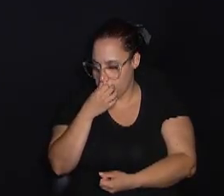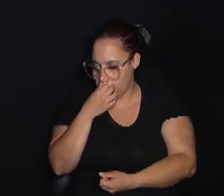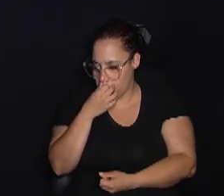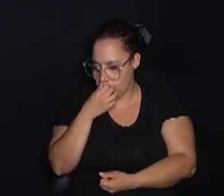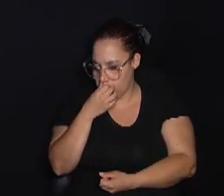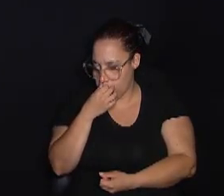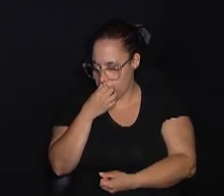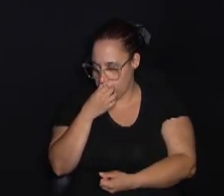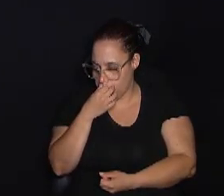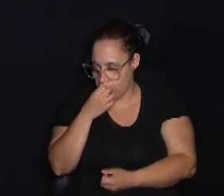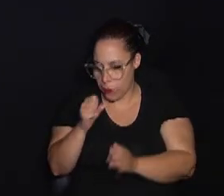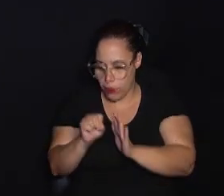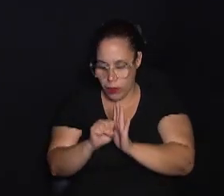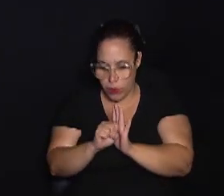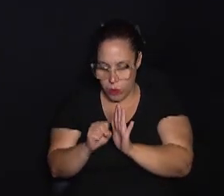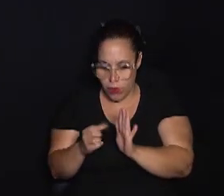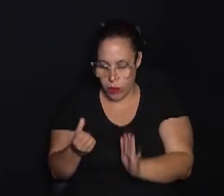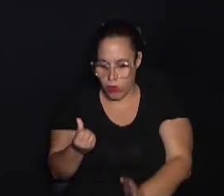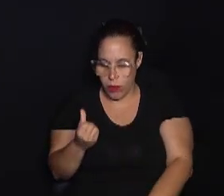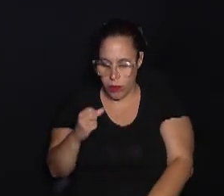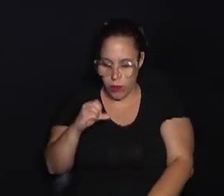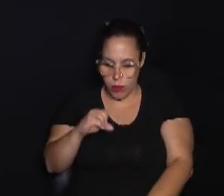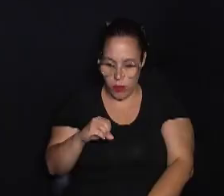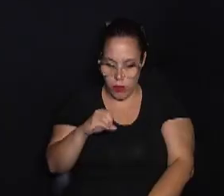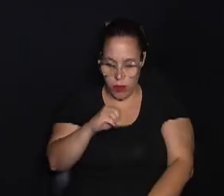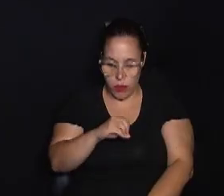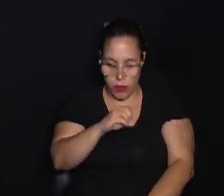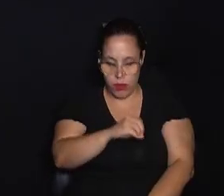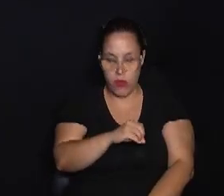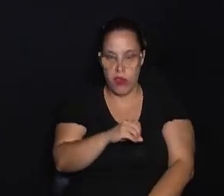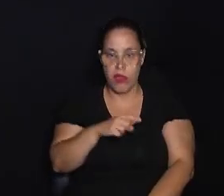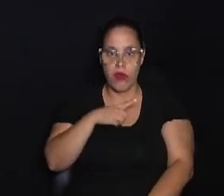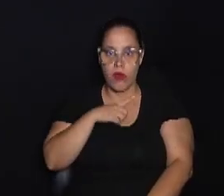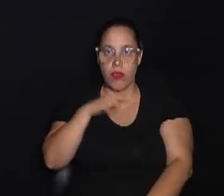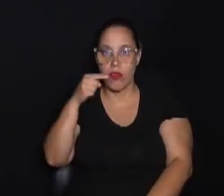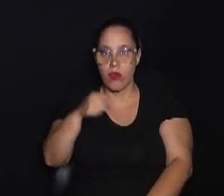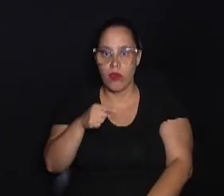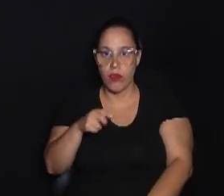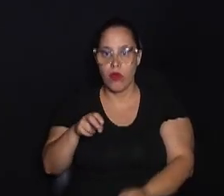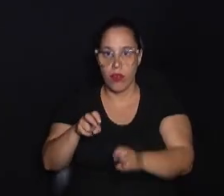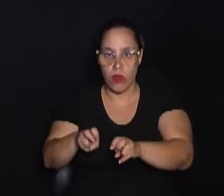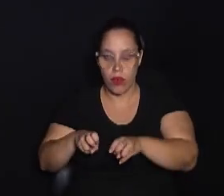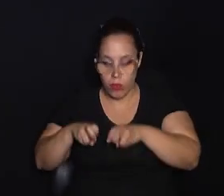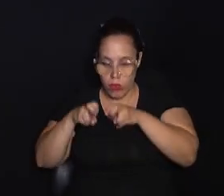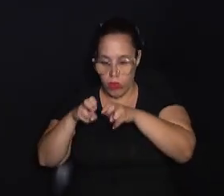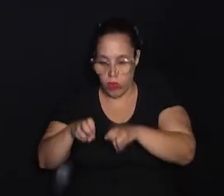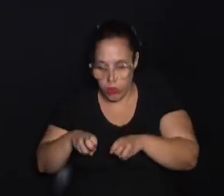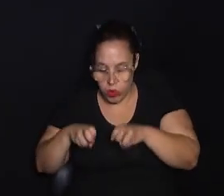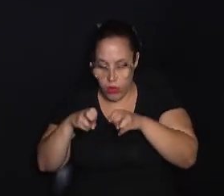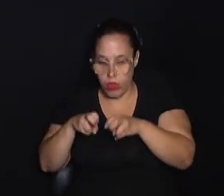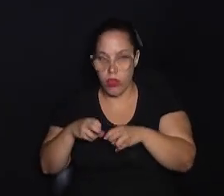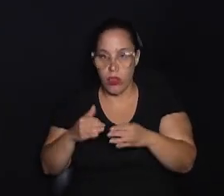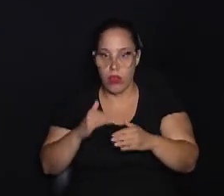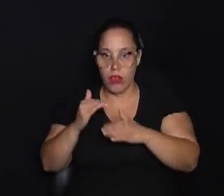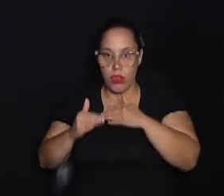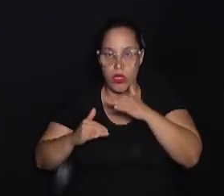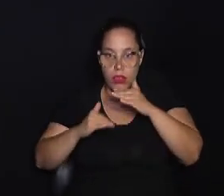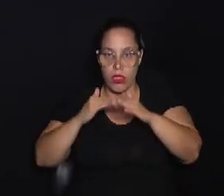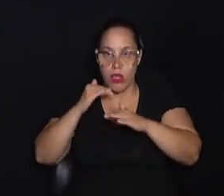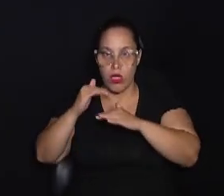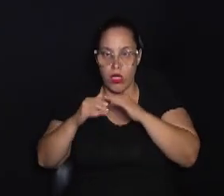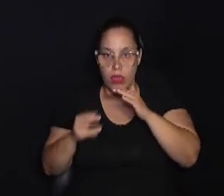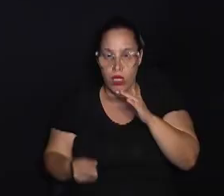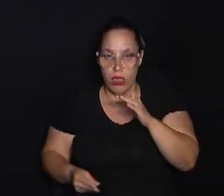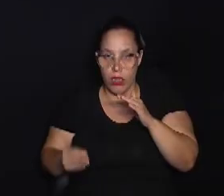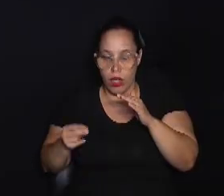século passado, né, em 1900, nós tínhamos aqui fazendas ainda que desenvolvia esse tipo de